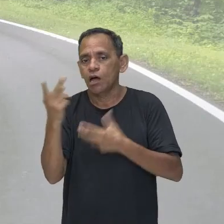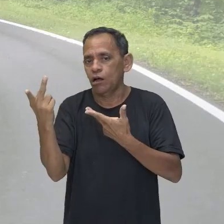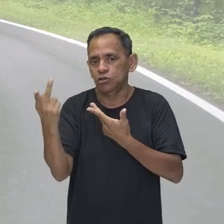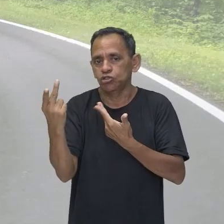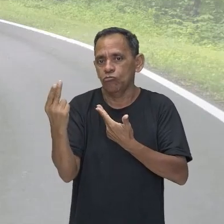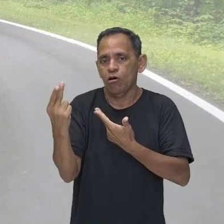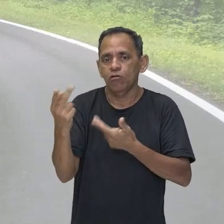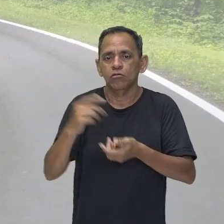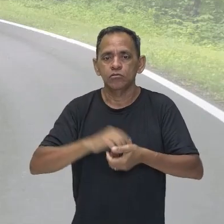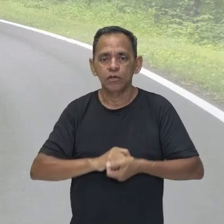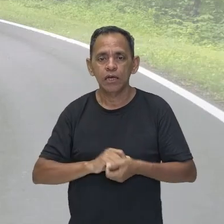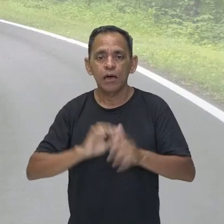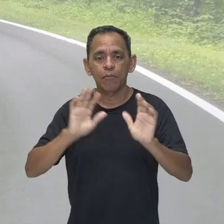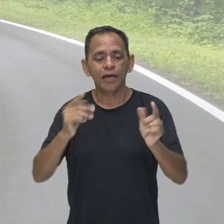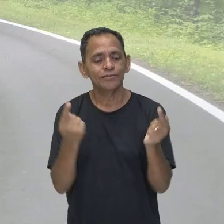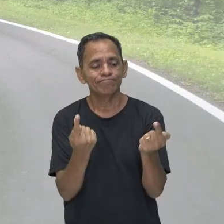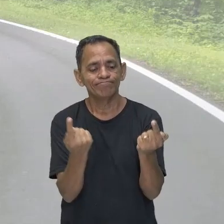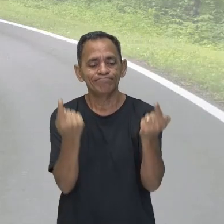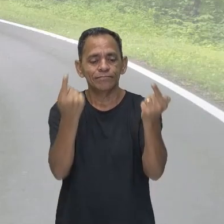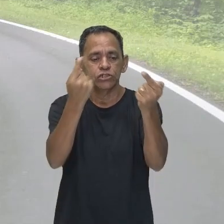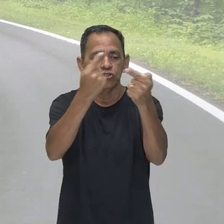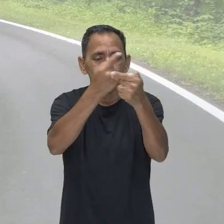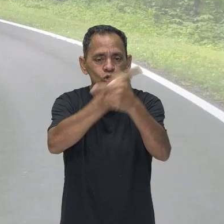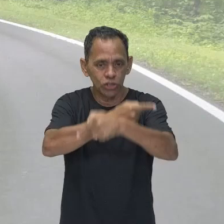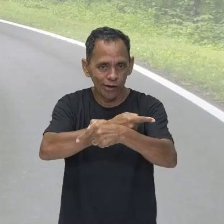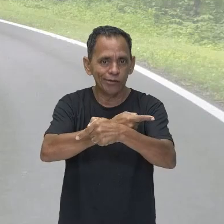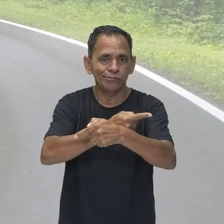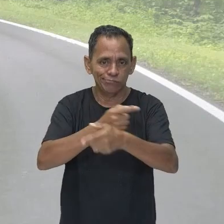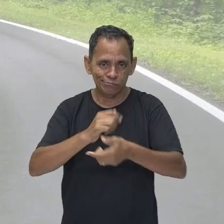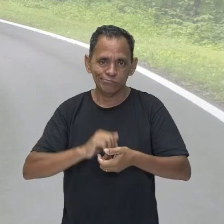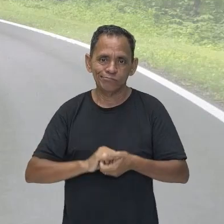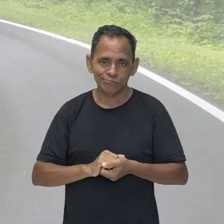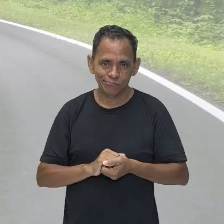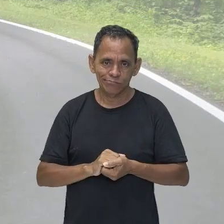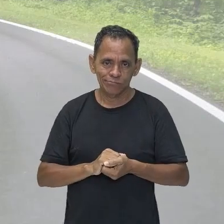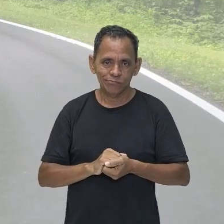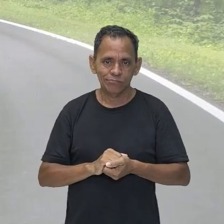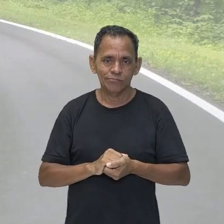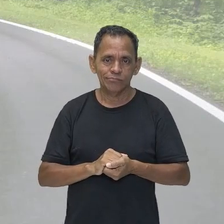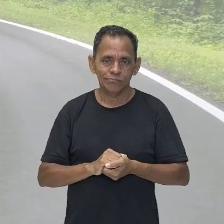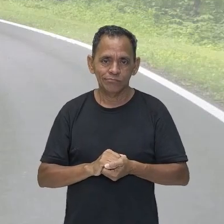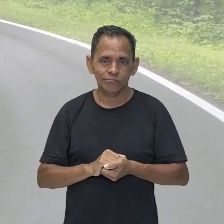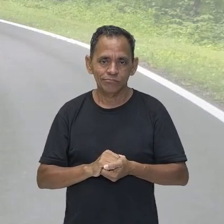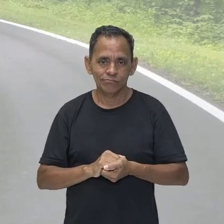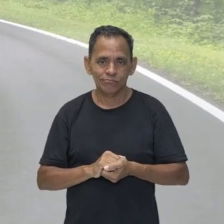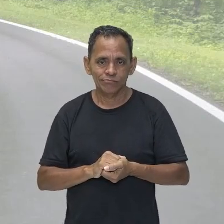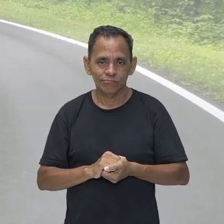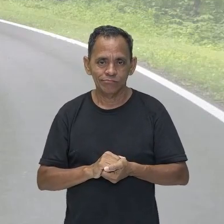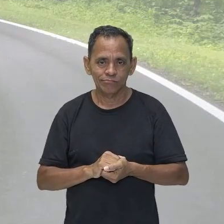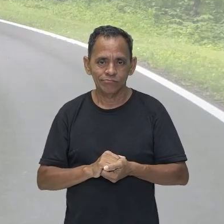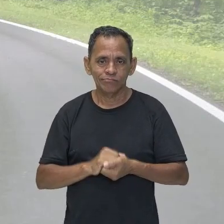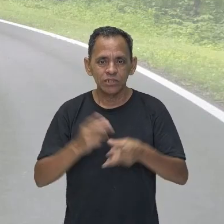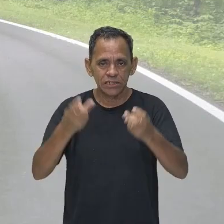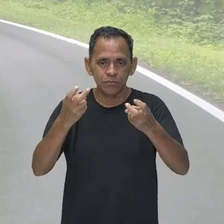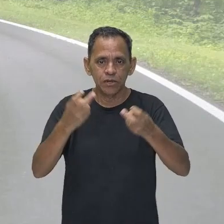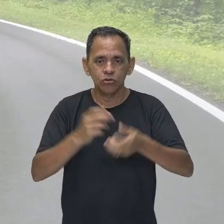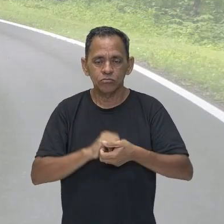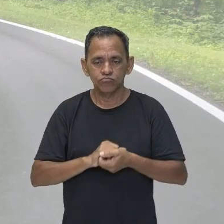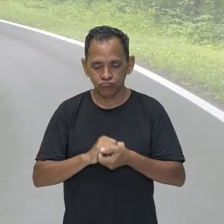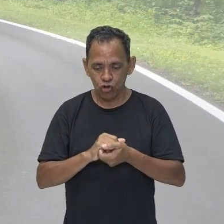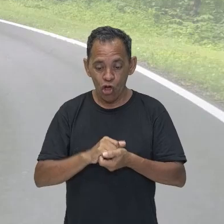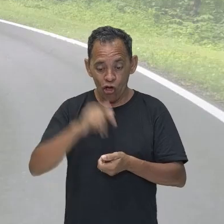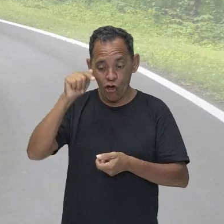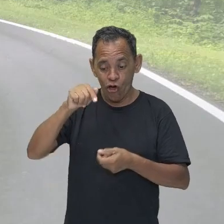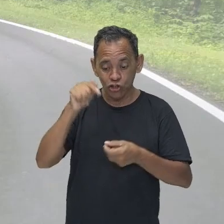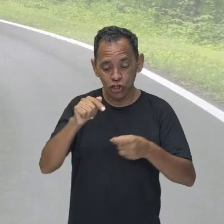estão com a mesma rapidez, mas o sentido deles é oposto, tá bom? Então um está indo num sentido, o outro